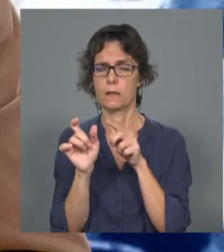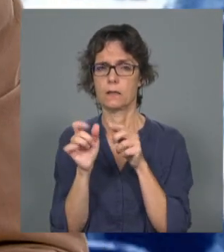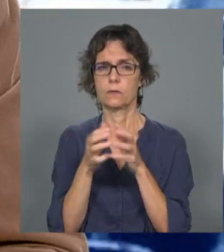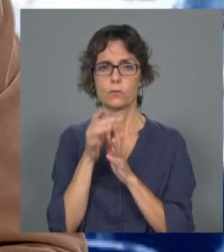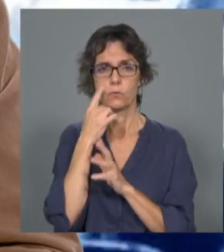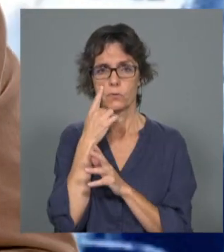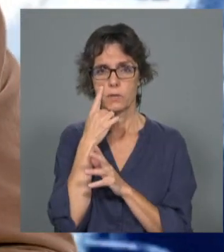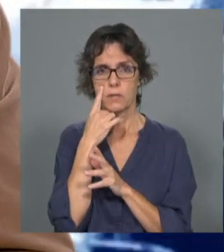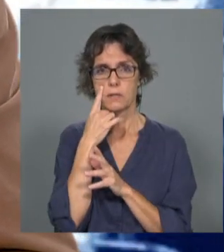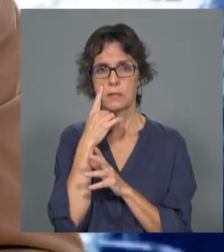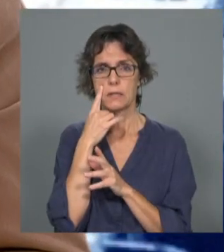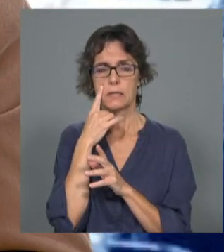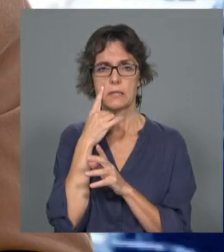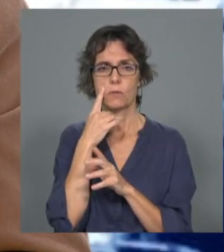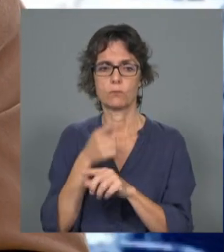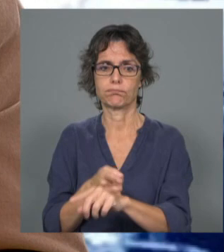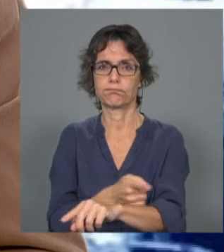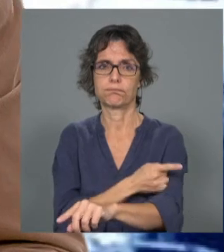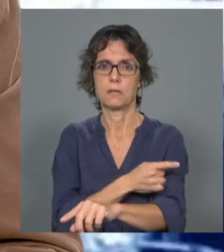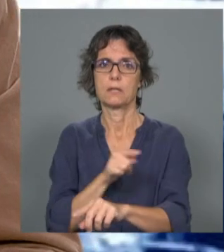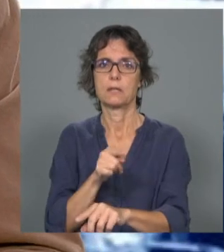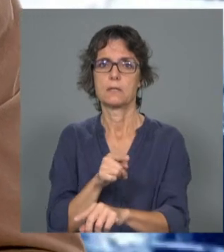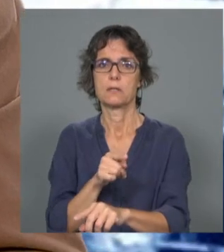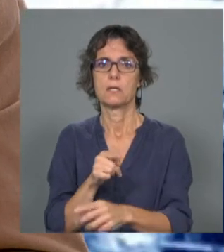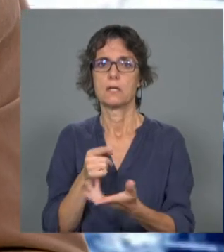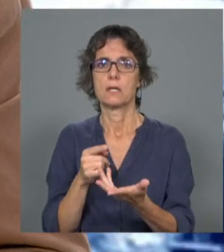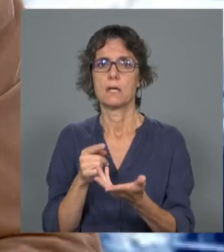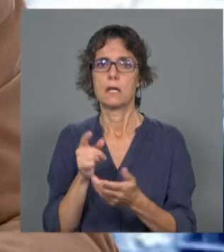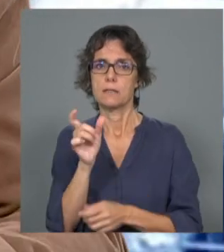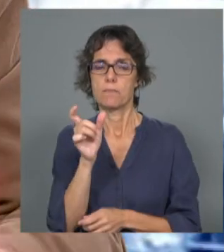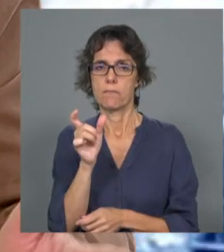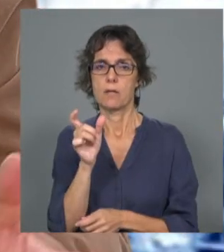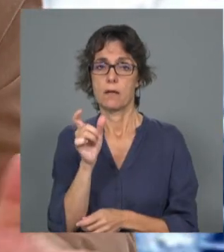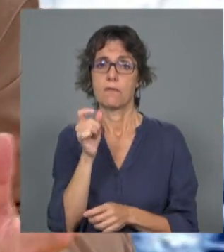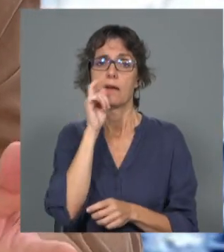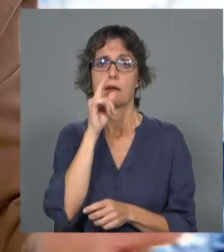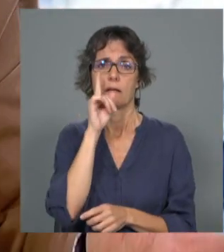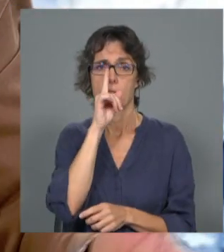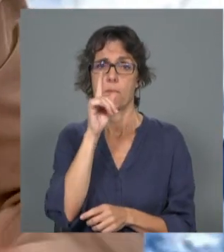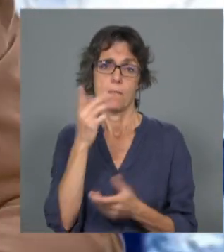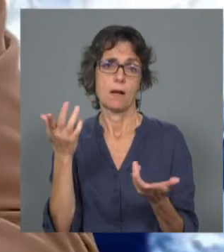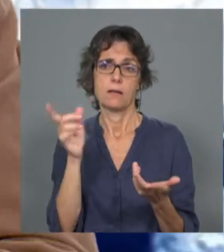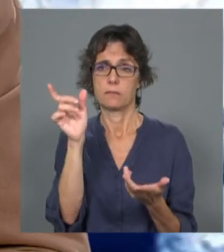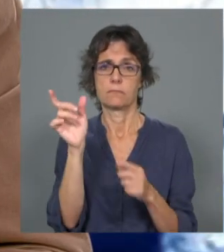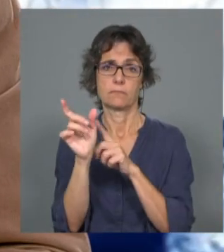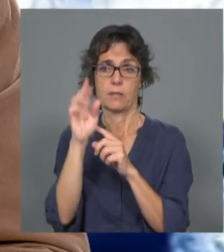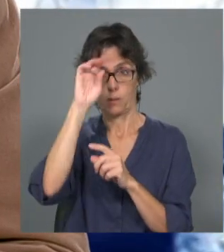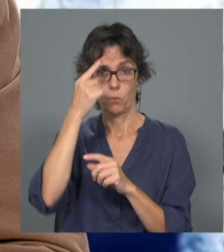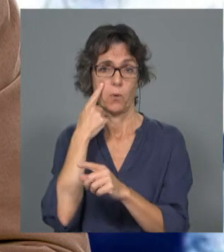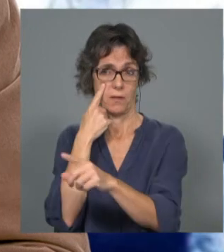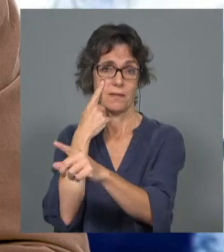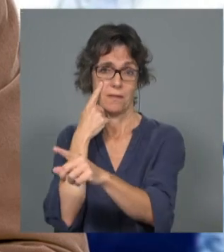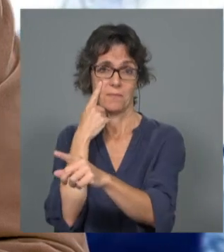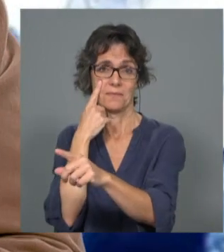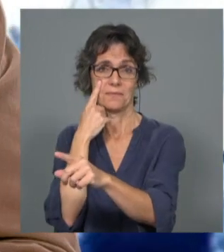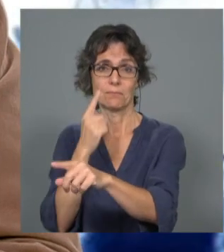é a escalada, não é? E que mais uma vez foram os alemães e a guerra sabem muito, não é? Foi inventada